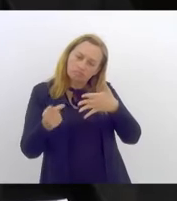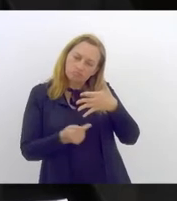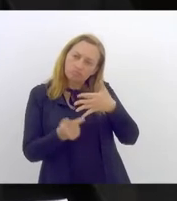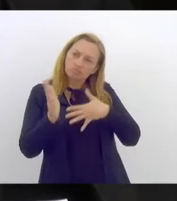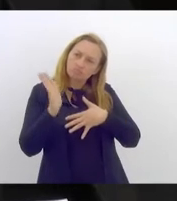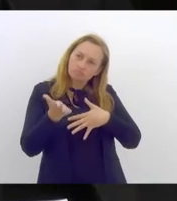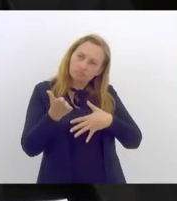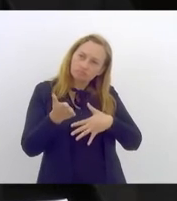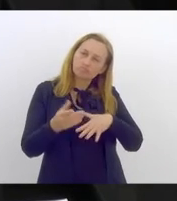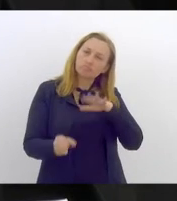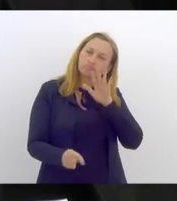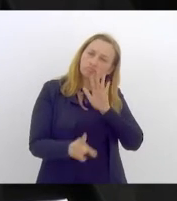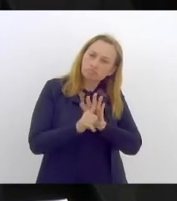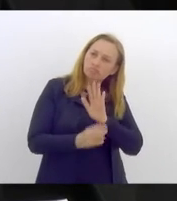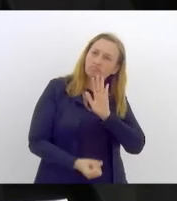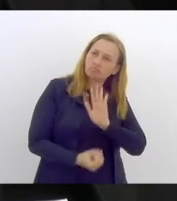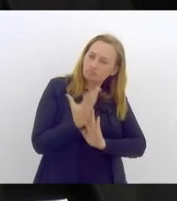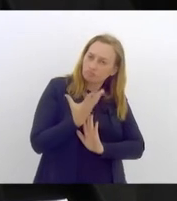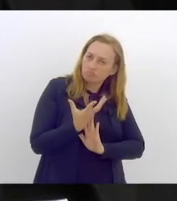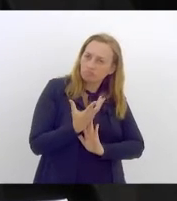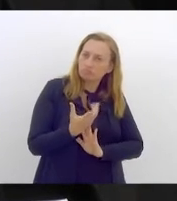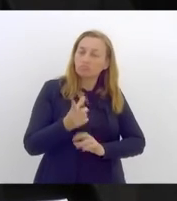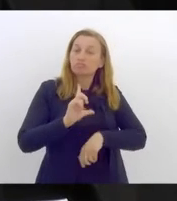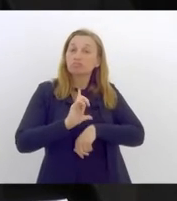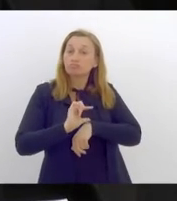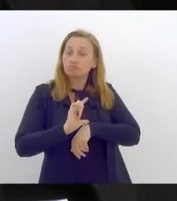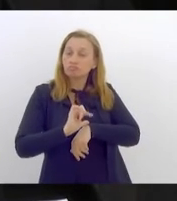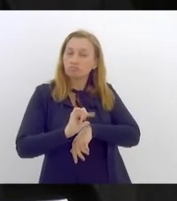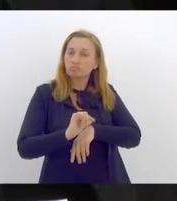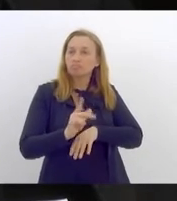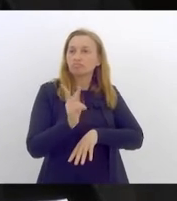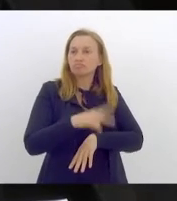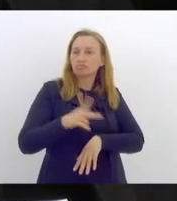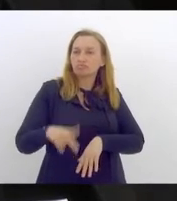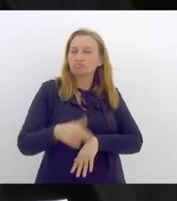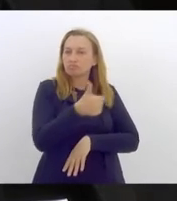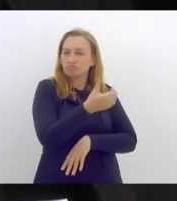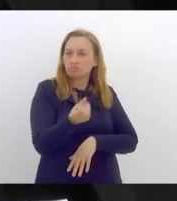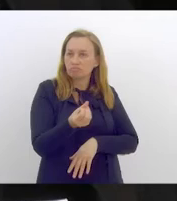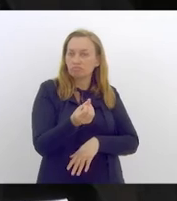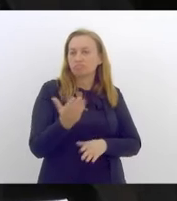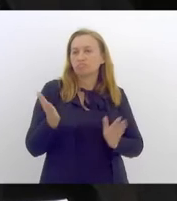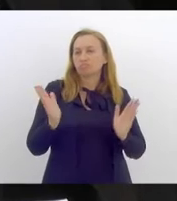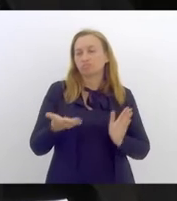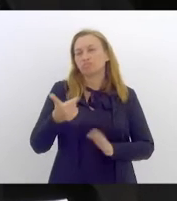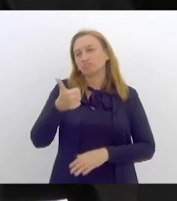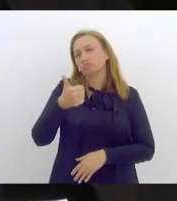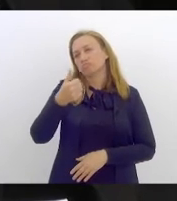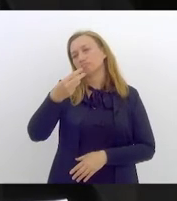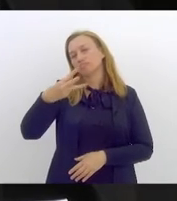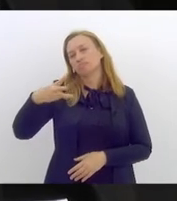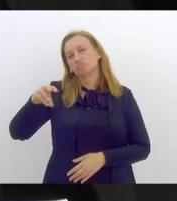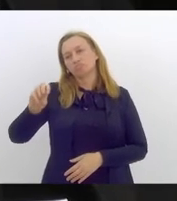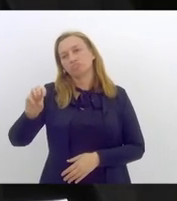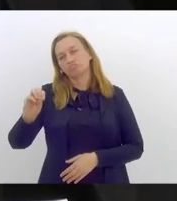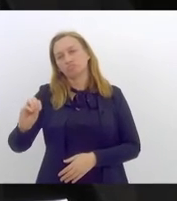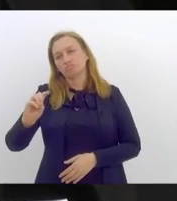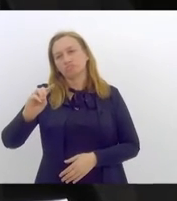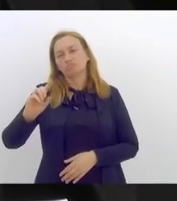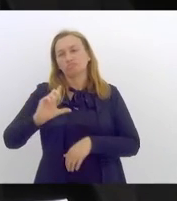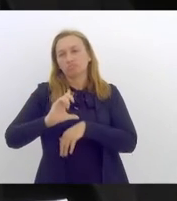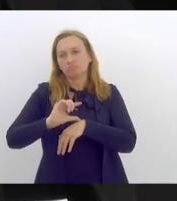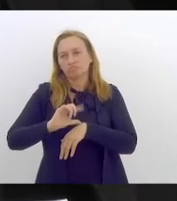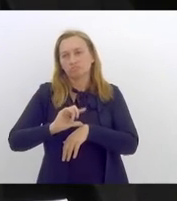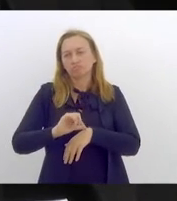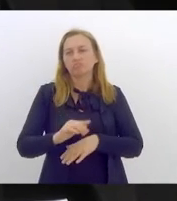já legislou. A migração da carga horária dos professores de 16, agora 18, para 30 horas. A garantia de 40 horas